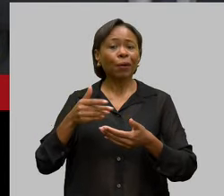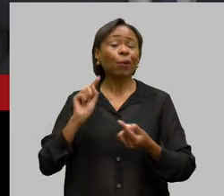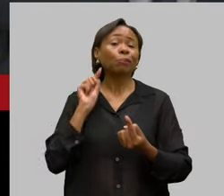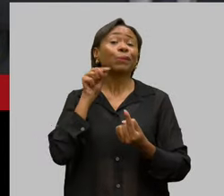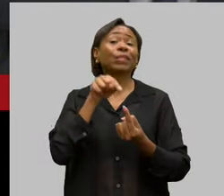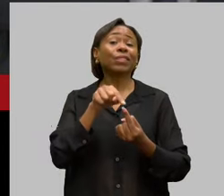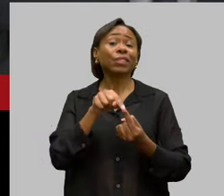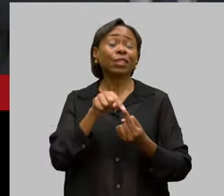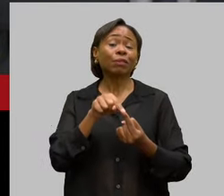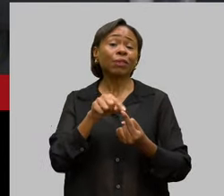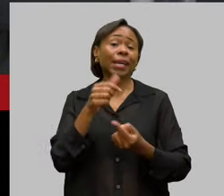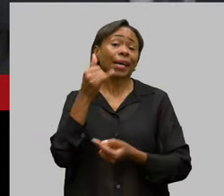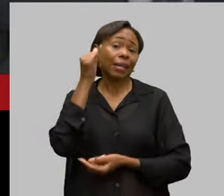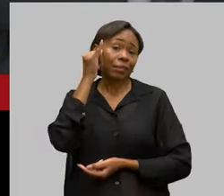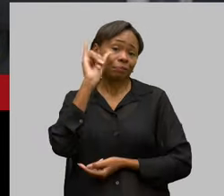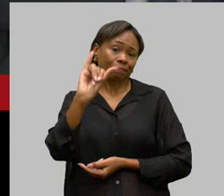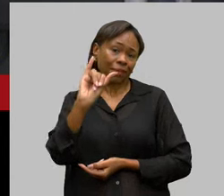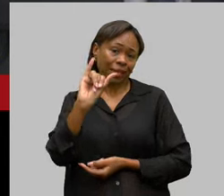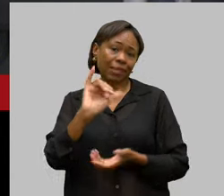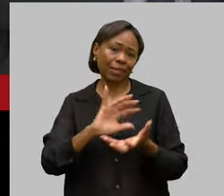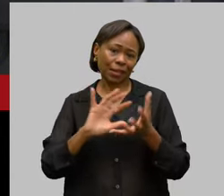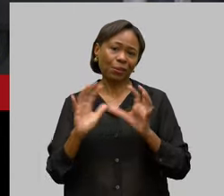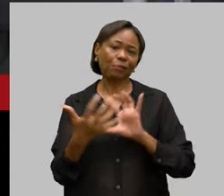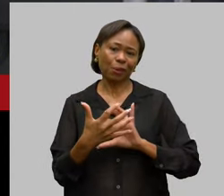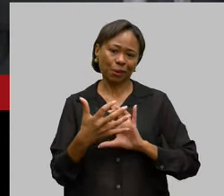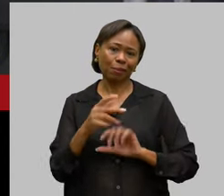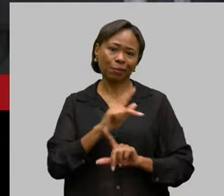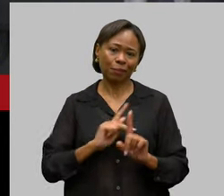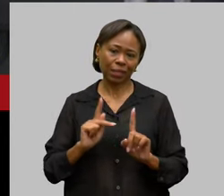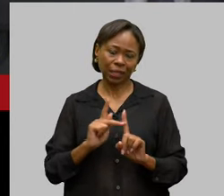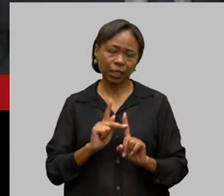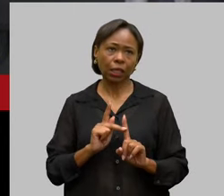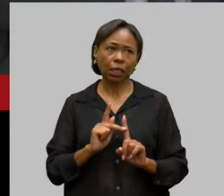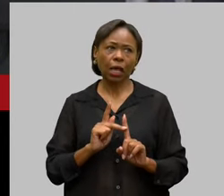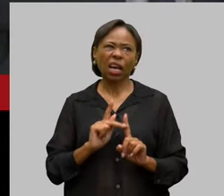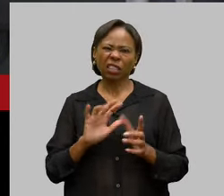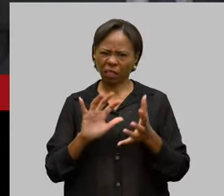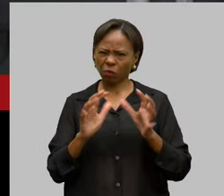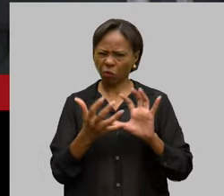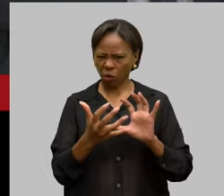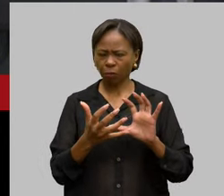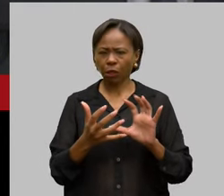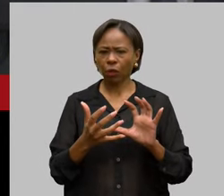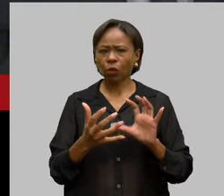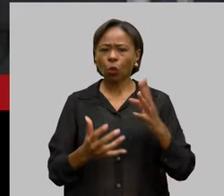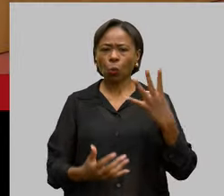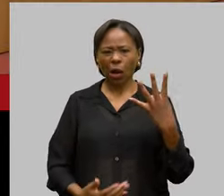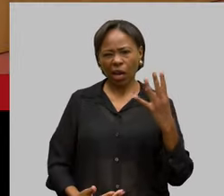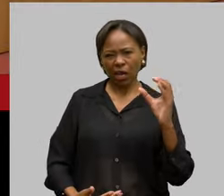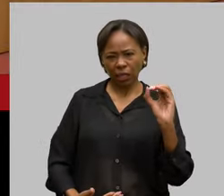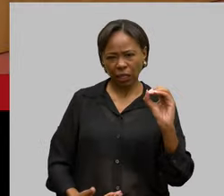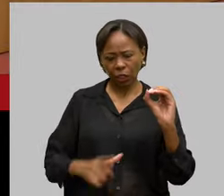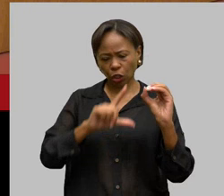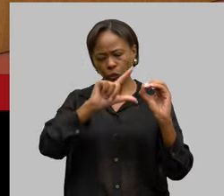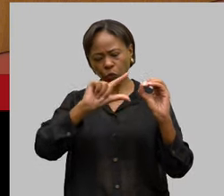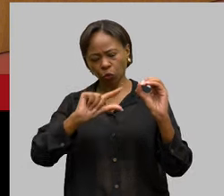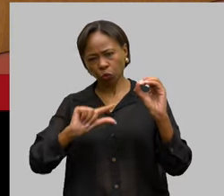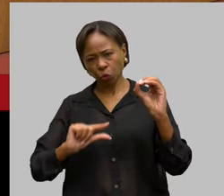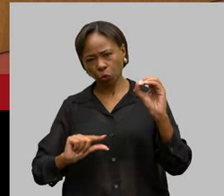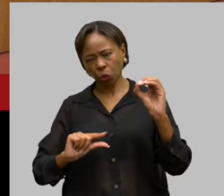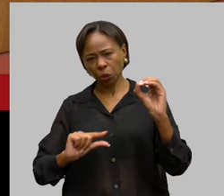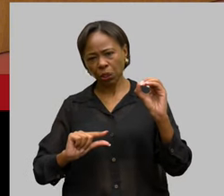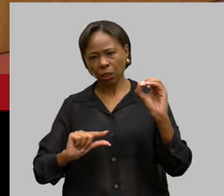então na reforma você diminui de 40 a 60% do seu déficit atuarial dependendo da